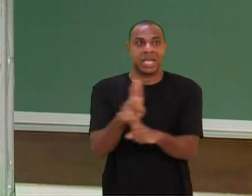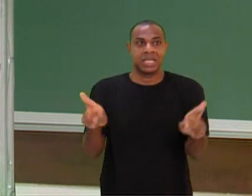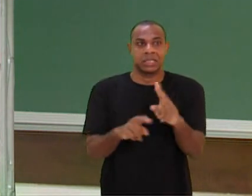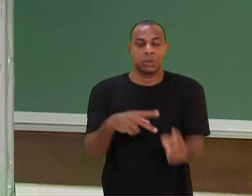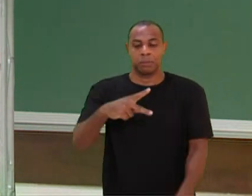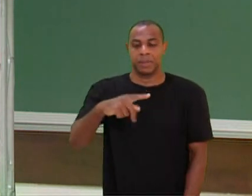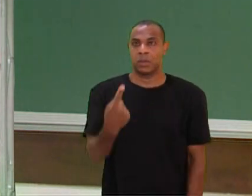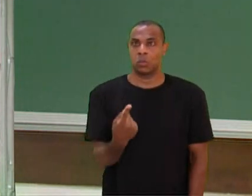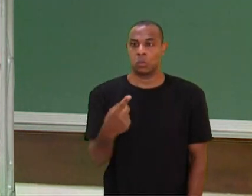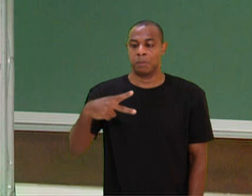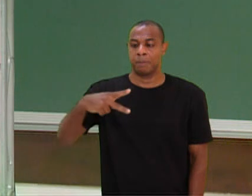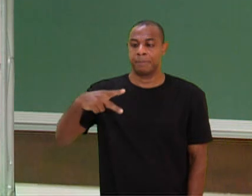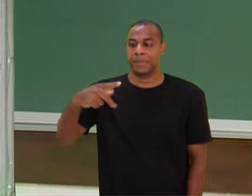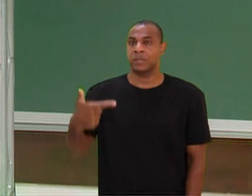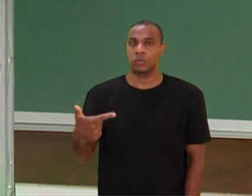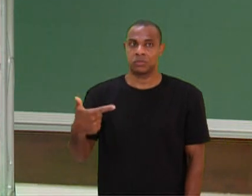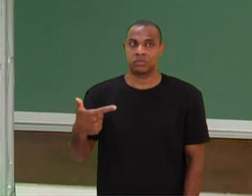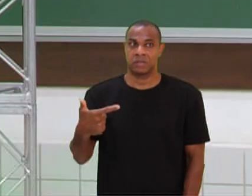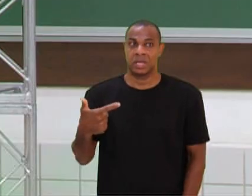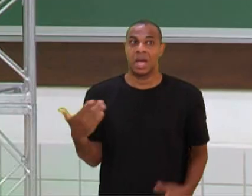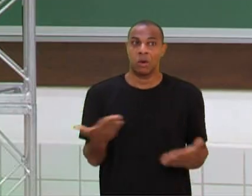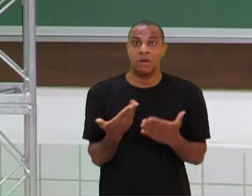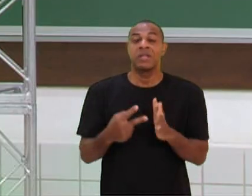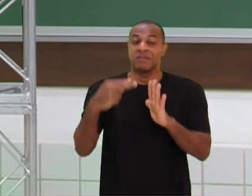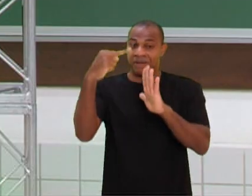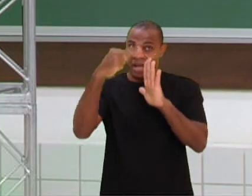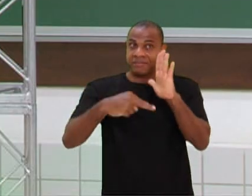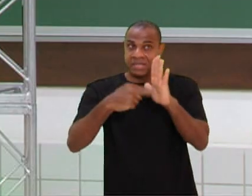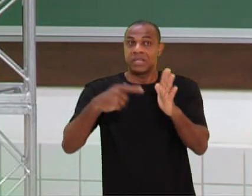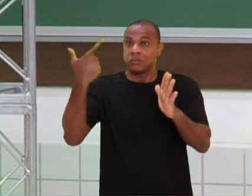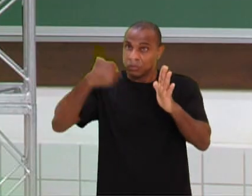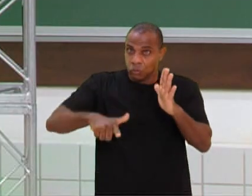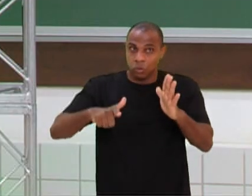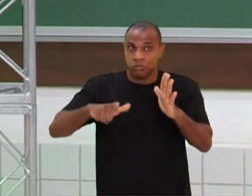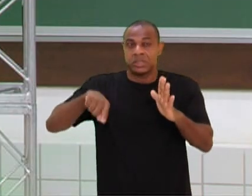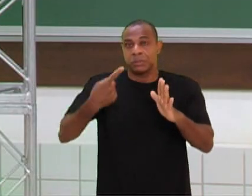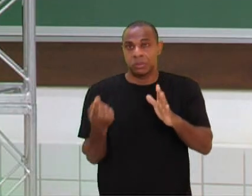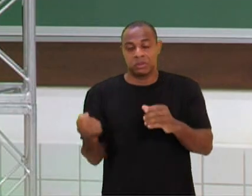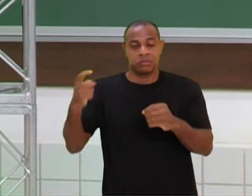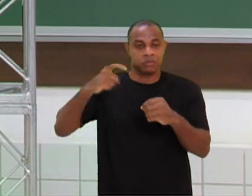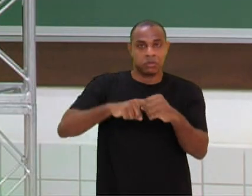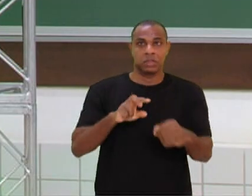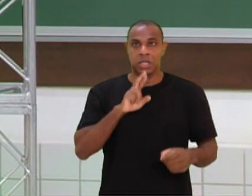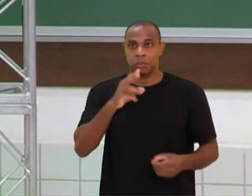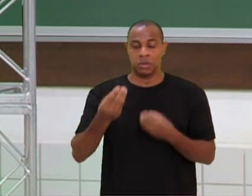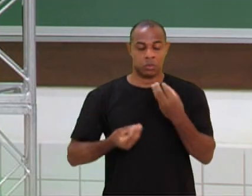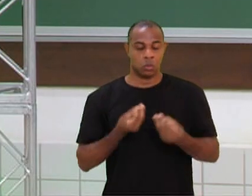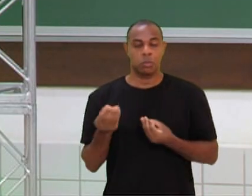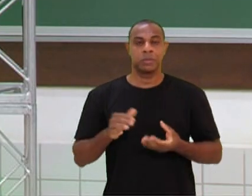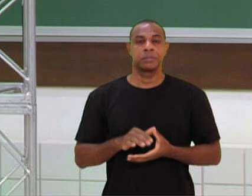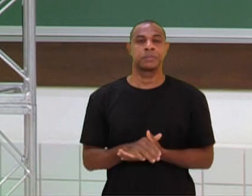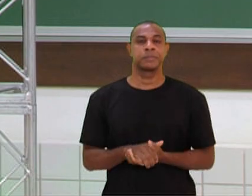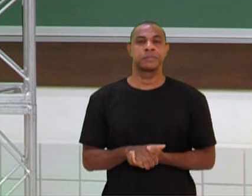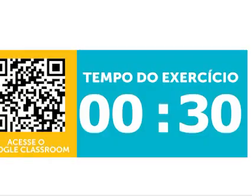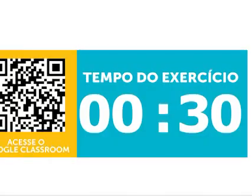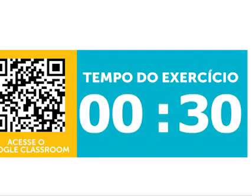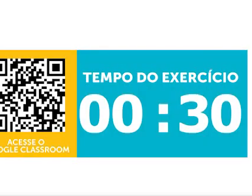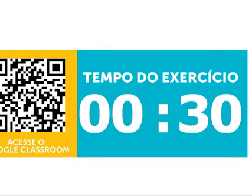vocês fazerem a leitura desse exercício e daqui a pouco a gente responde e resolve com vocês aí. Até daqui a pouquinho.